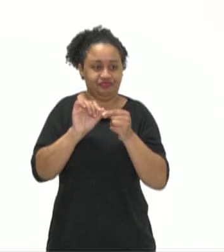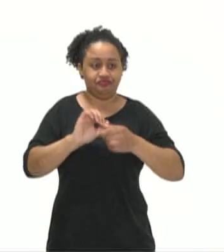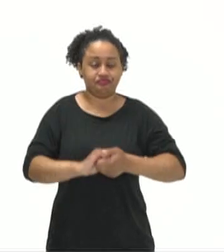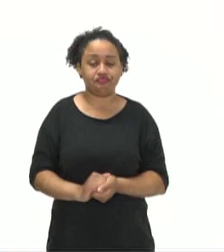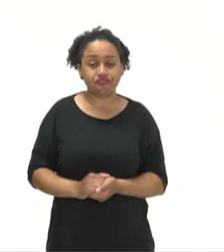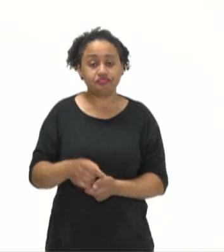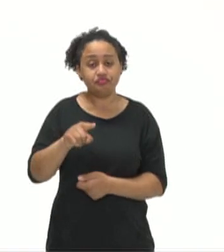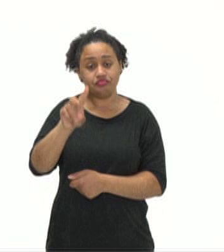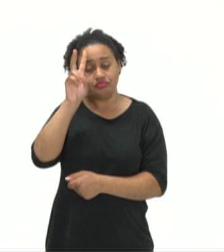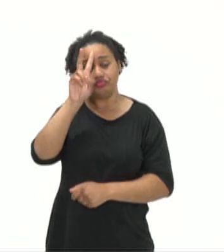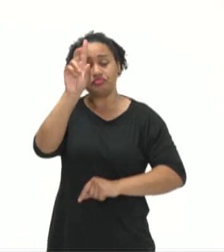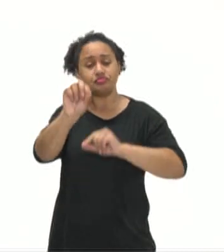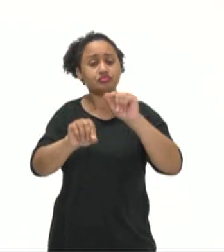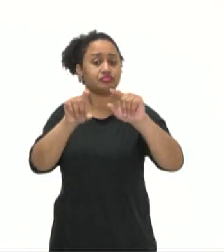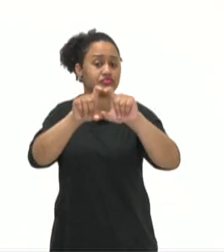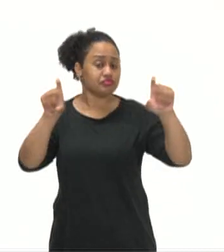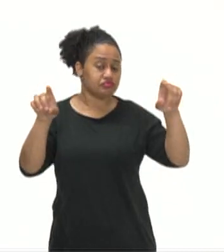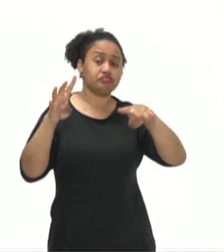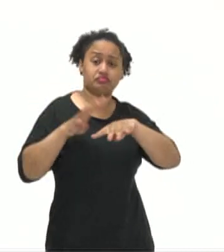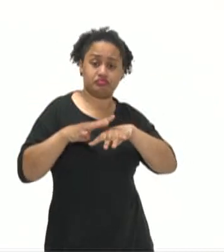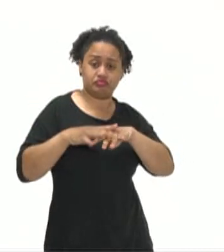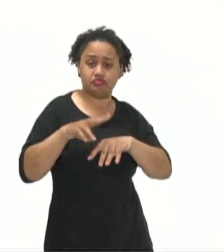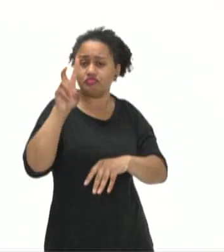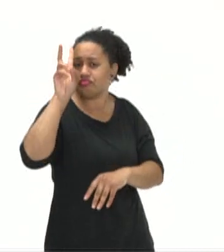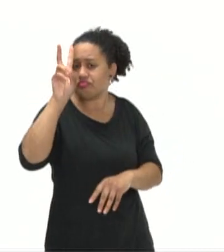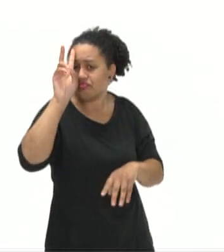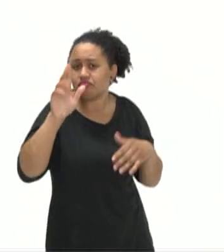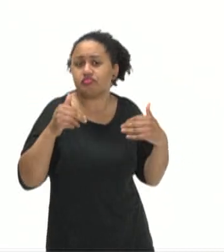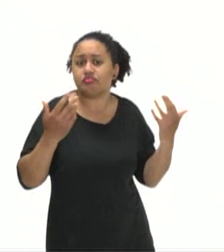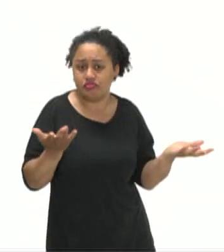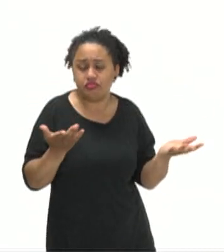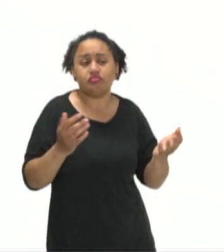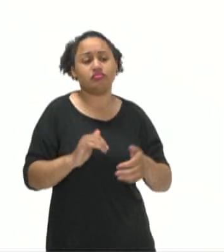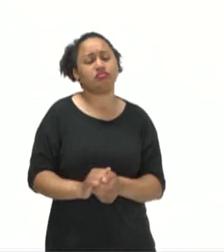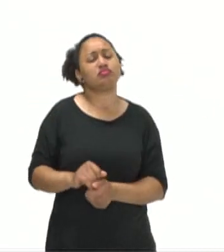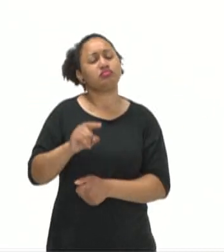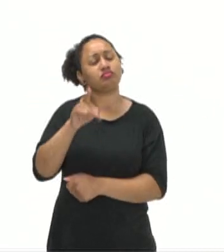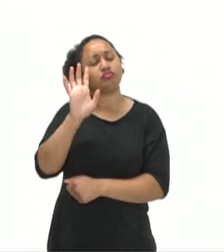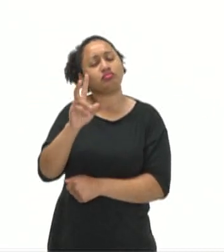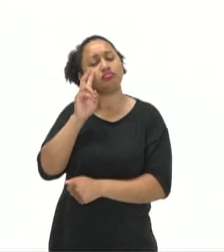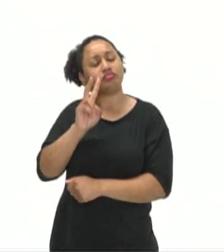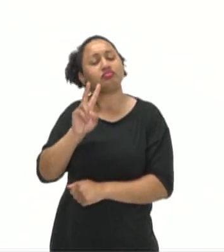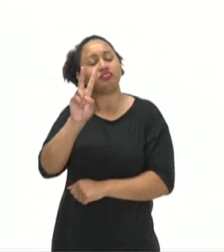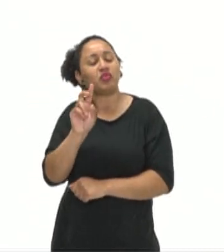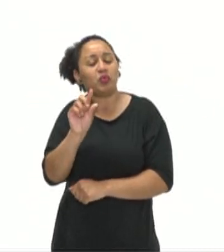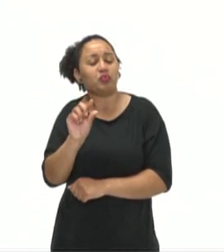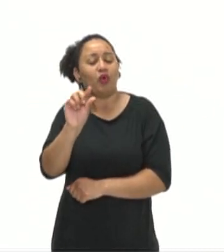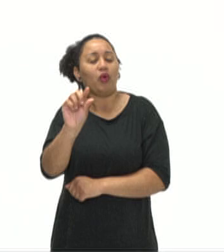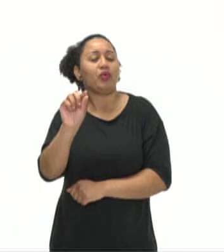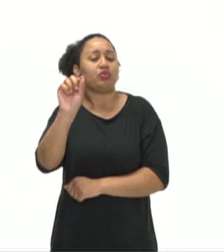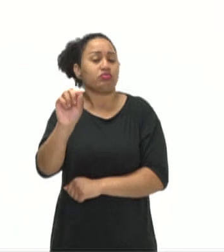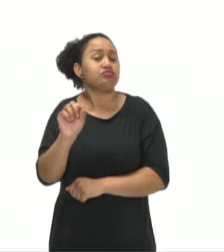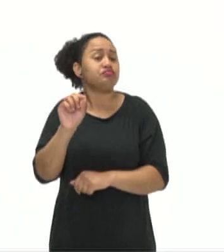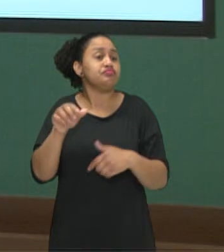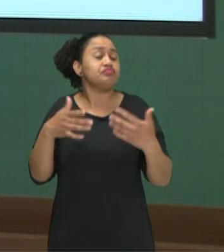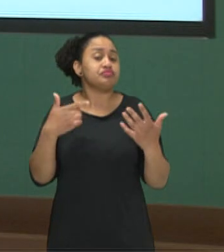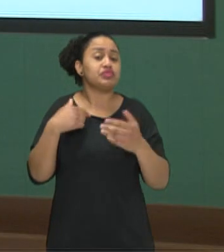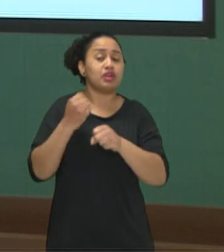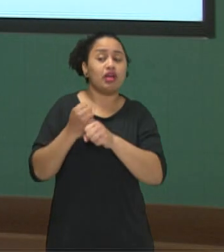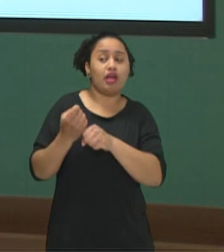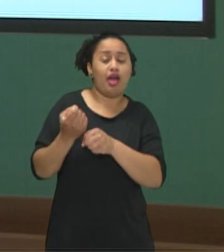Você lembra o que são equações? Equação você já deve ter visto um pouquinho dela em